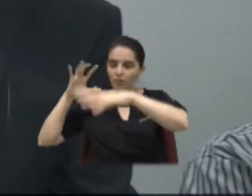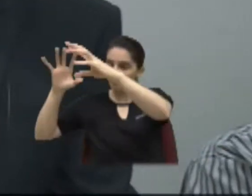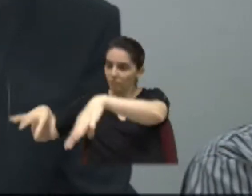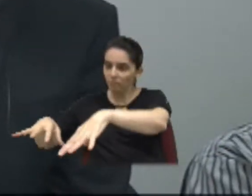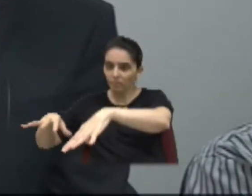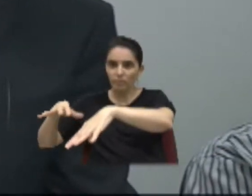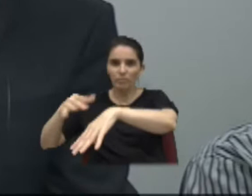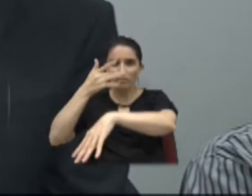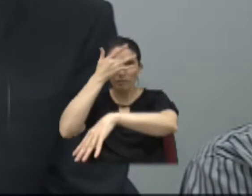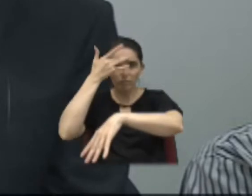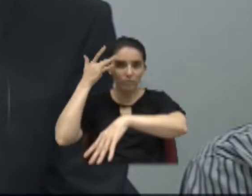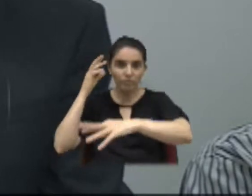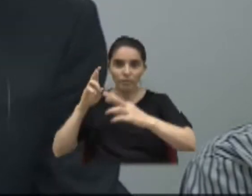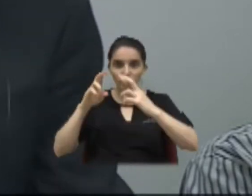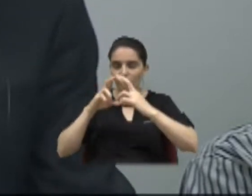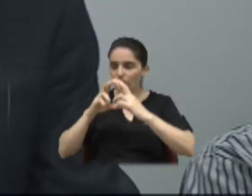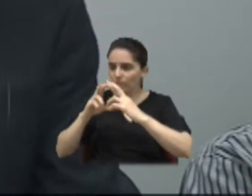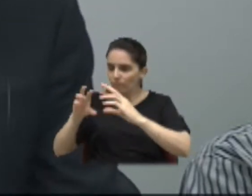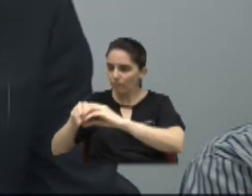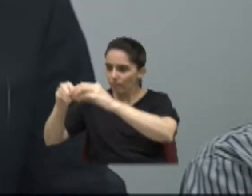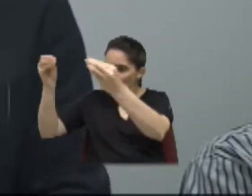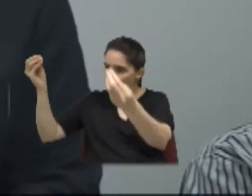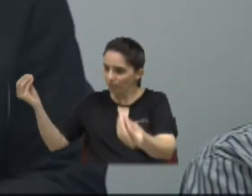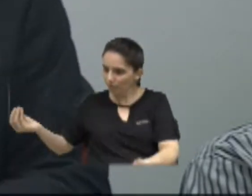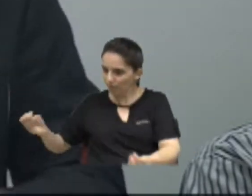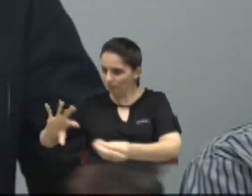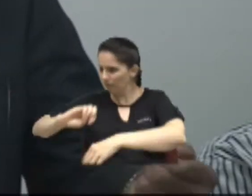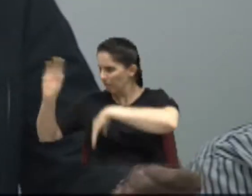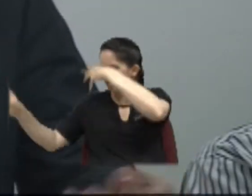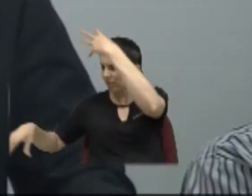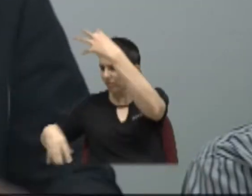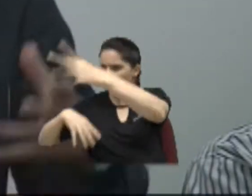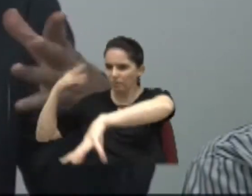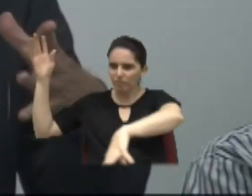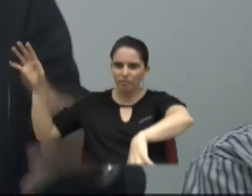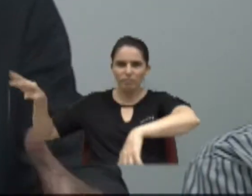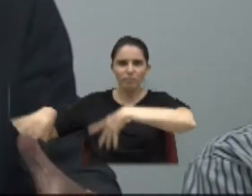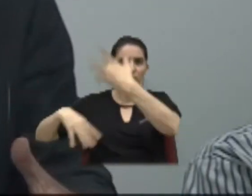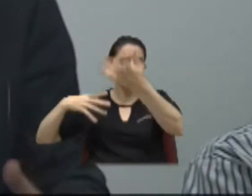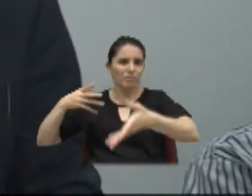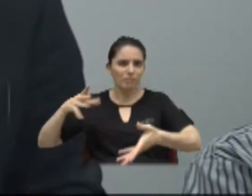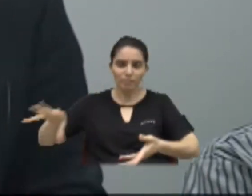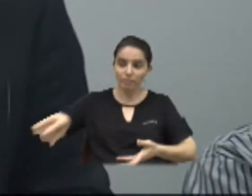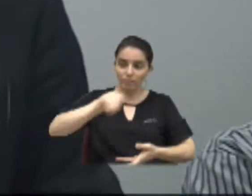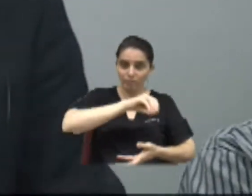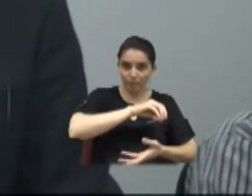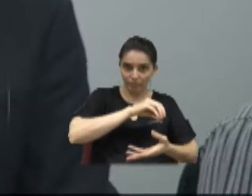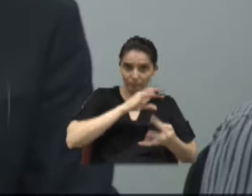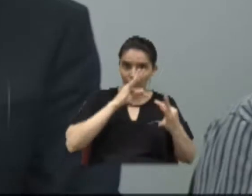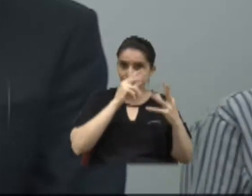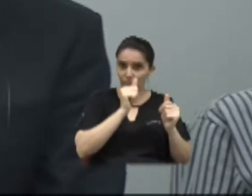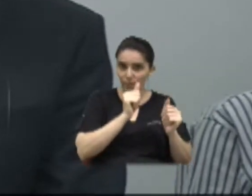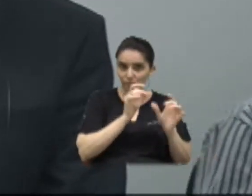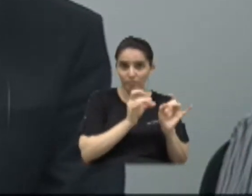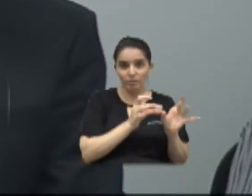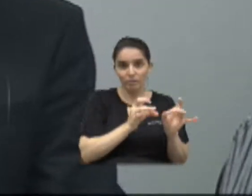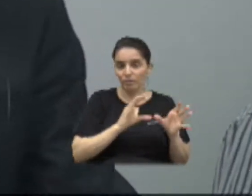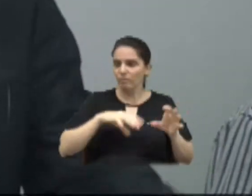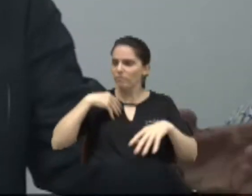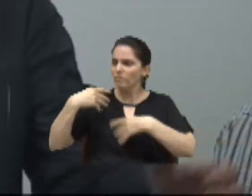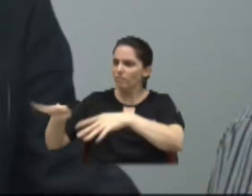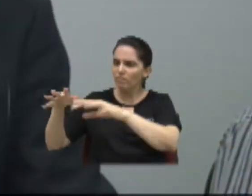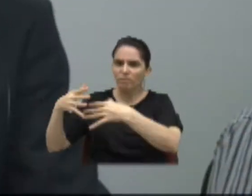pessoas que vão lá não desfazem o saco. E geralmente ela abre o saco, tira o que interessa e joga lá. E às vezes joga